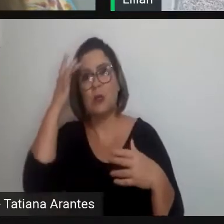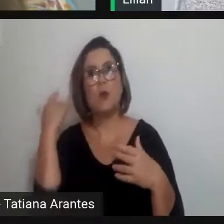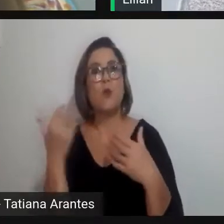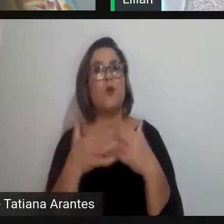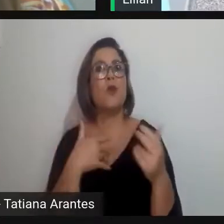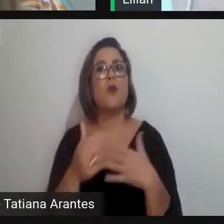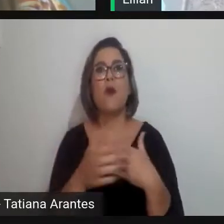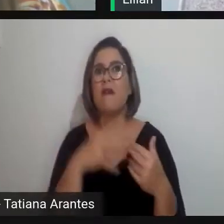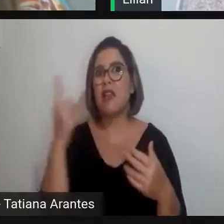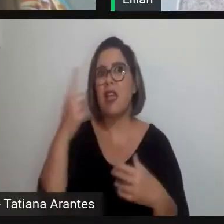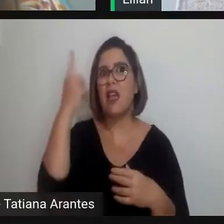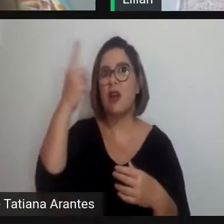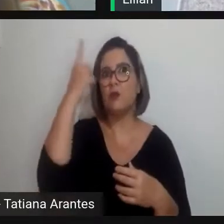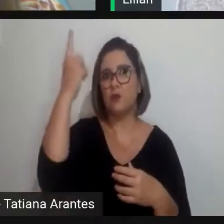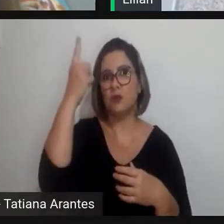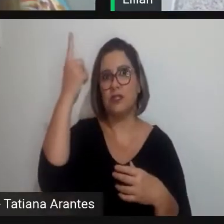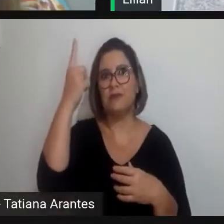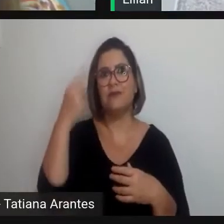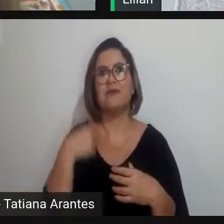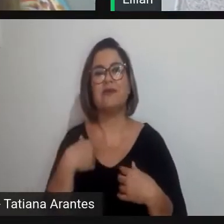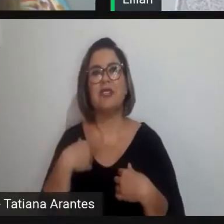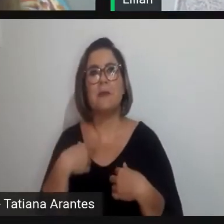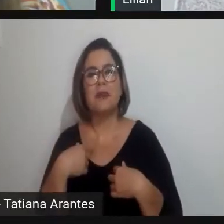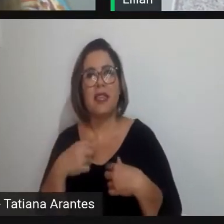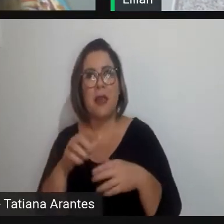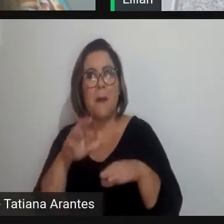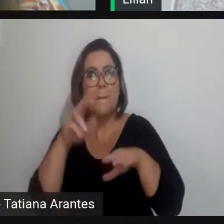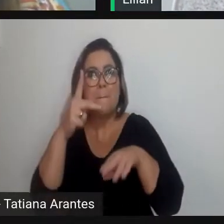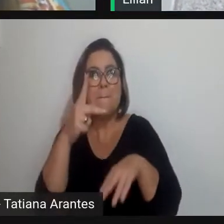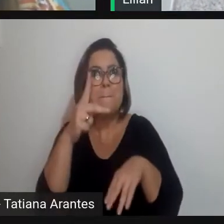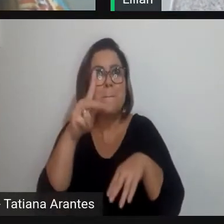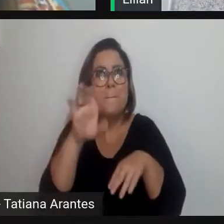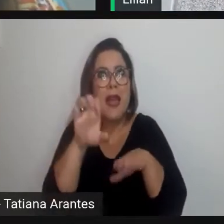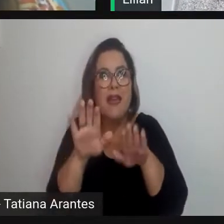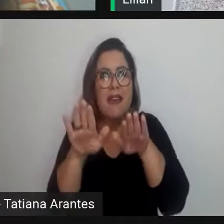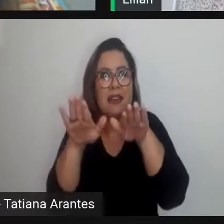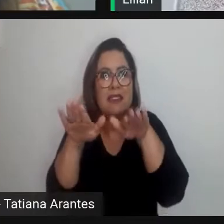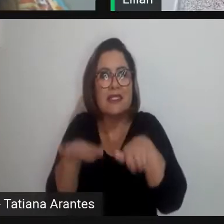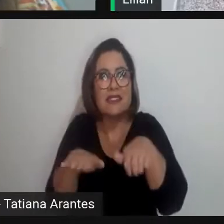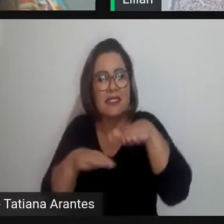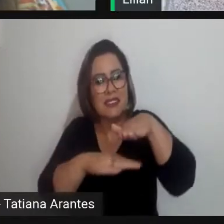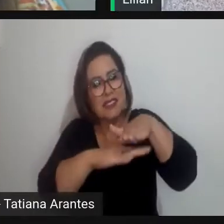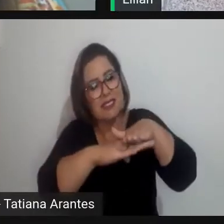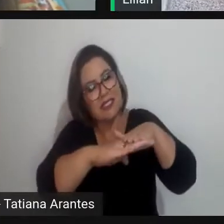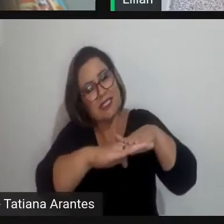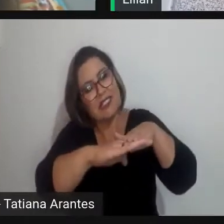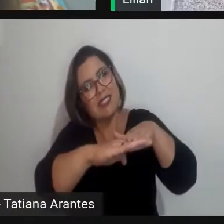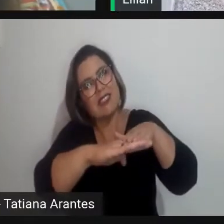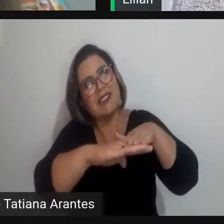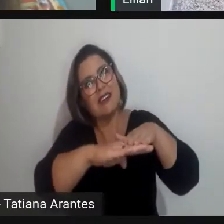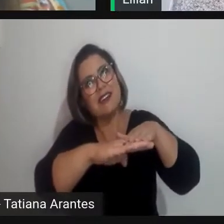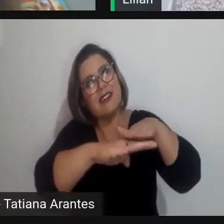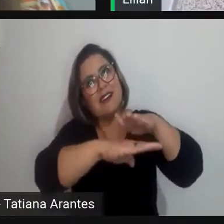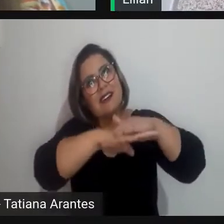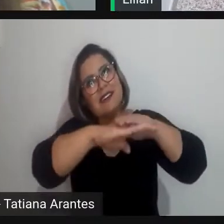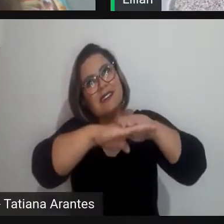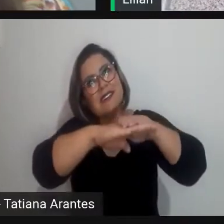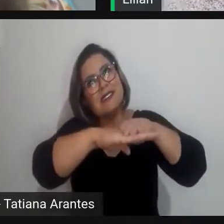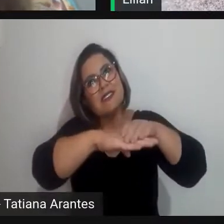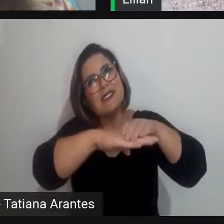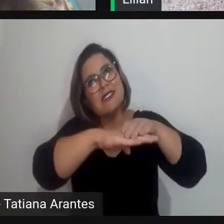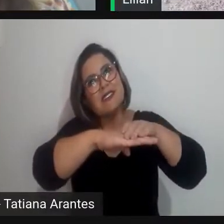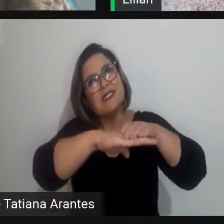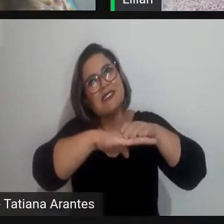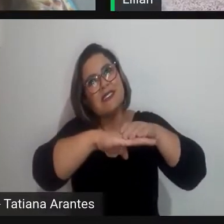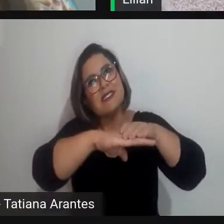altura. Porque se eu estiver tocando o chão e eu coloco os pés, eu vou fechar esse ângulo aqui, ó. O que vai acontecer? Eu